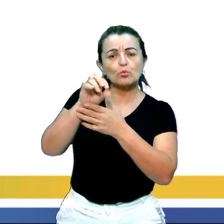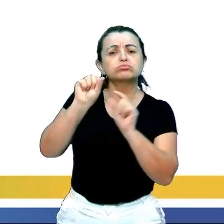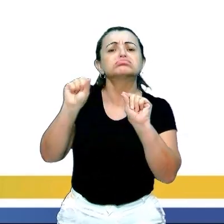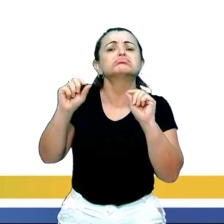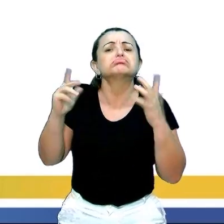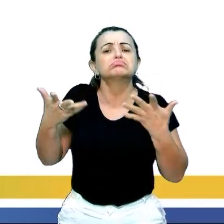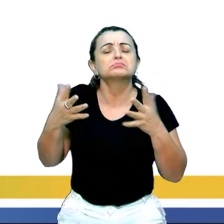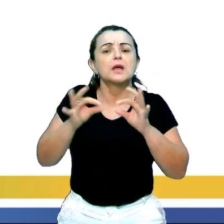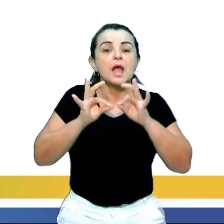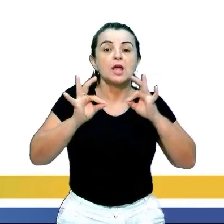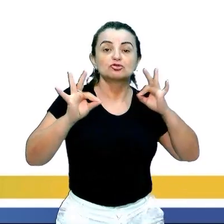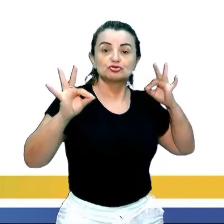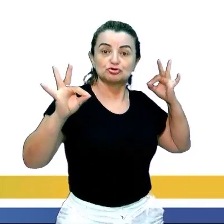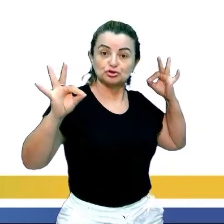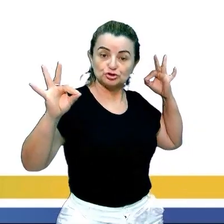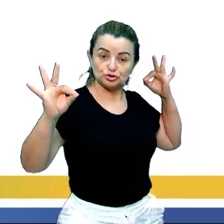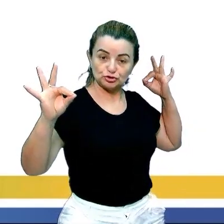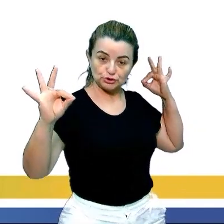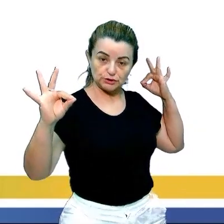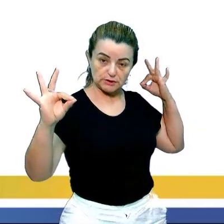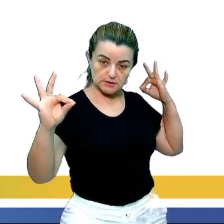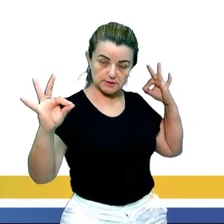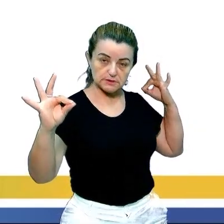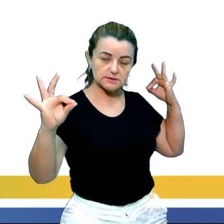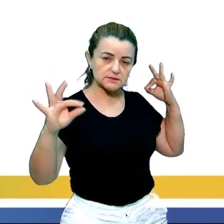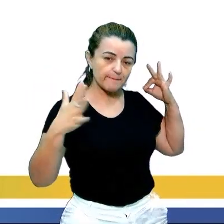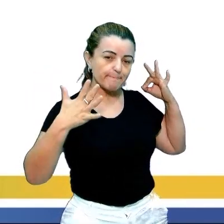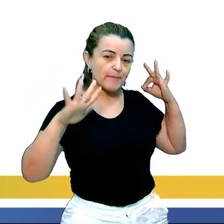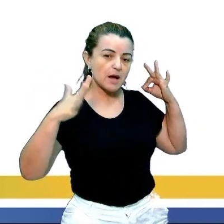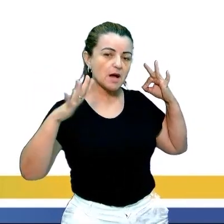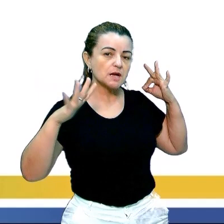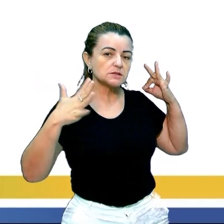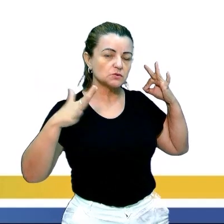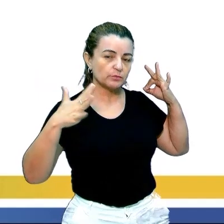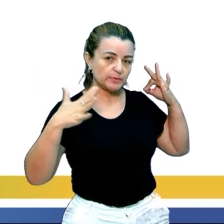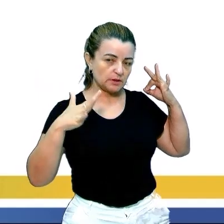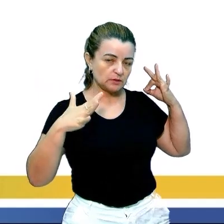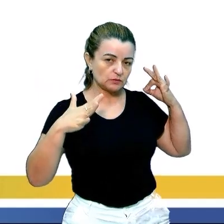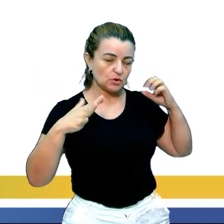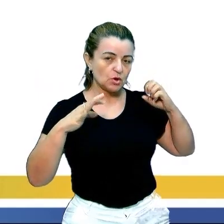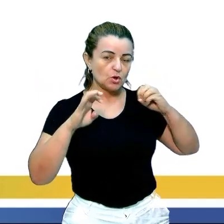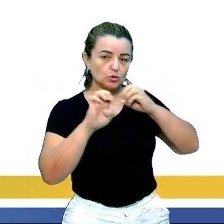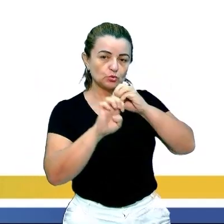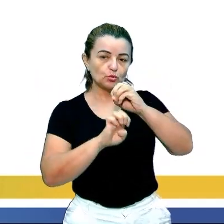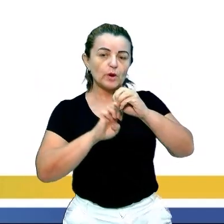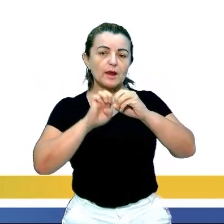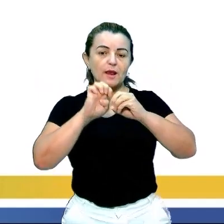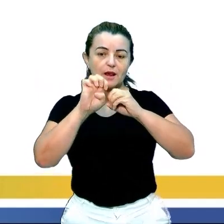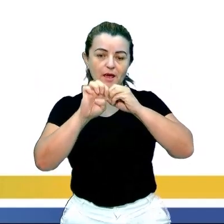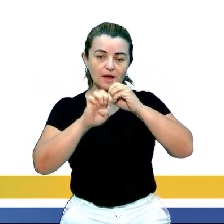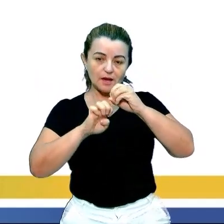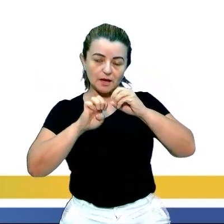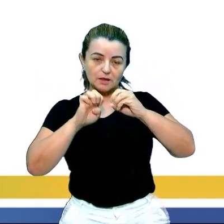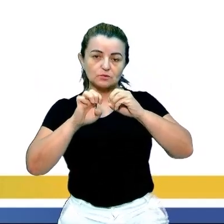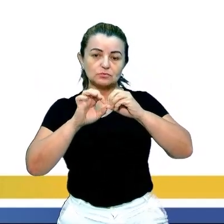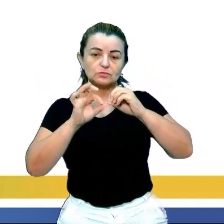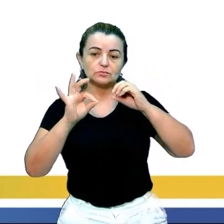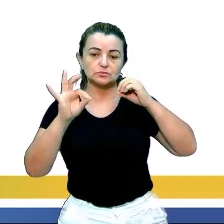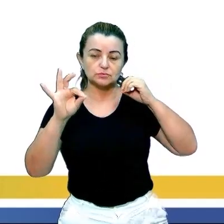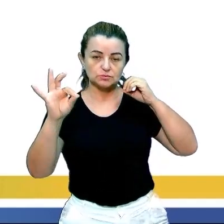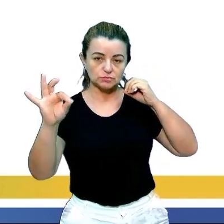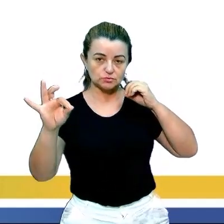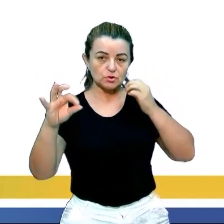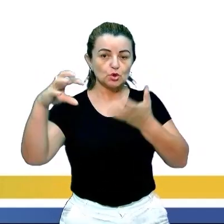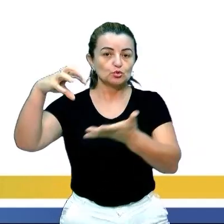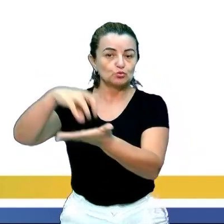do elétron mais externo do núcleo, tá? Então, como aí tem na representação, ó, você tem